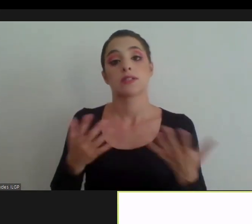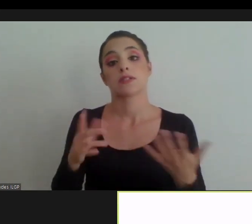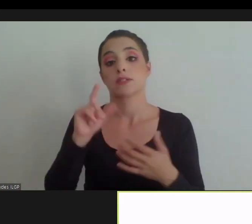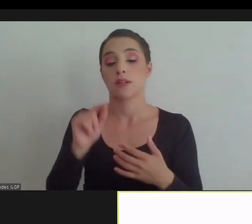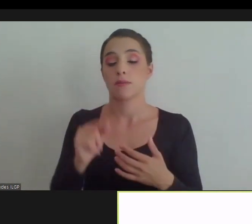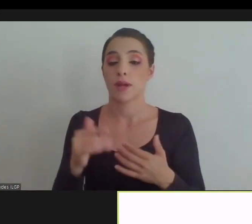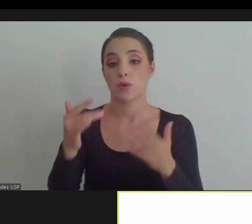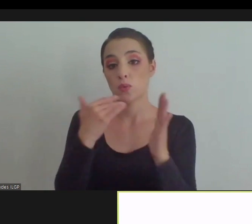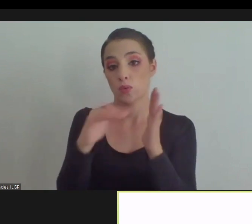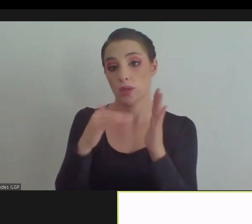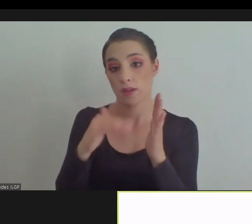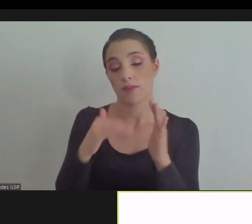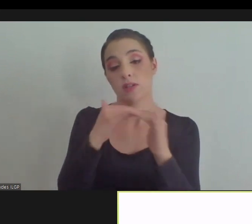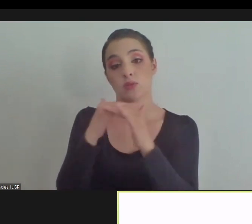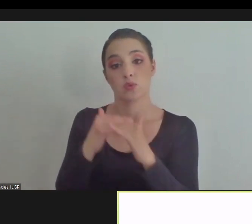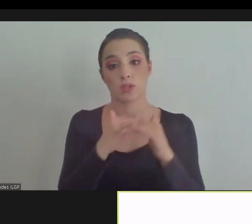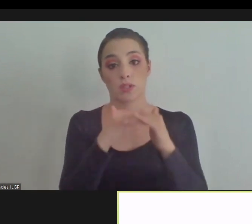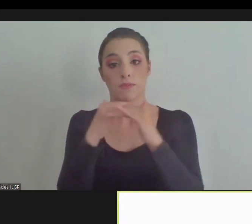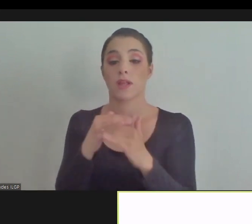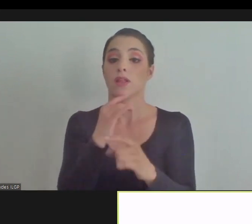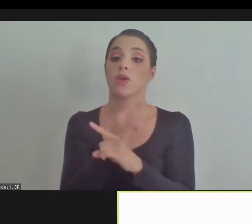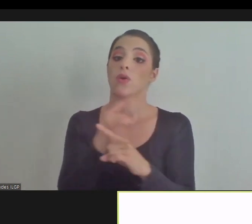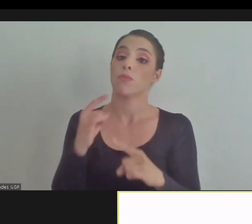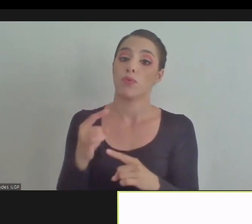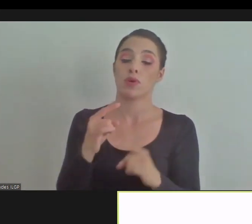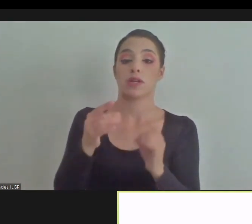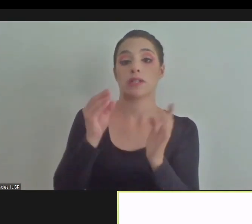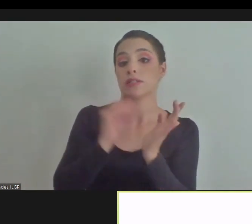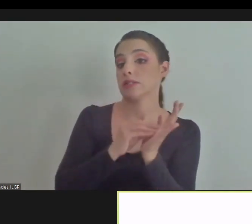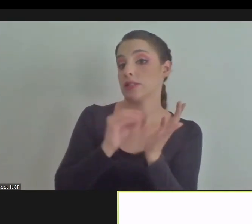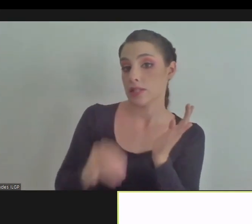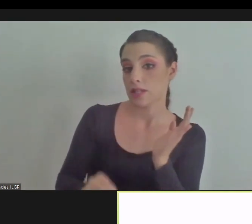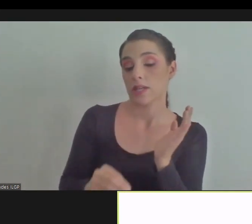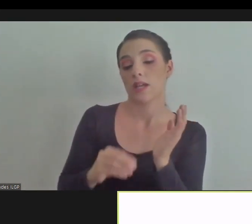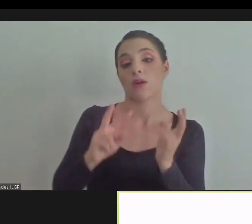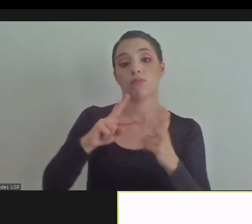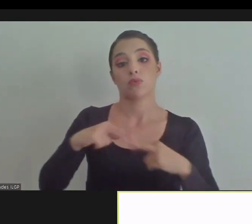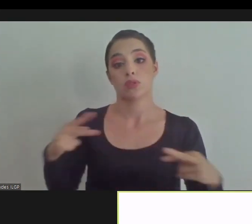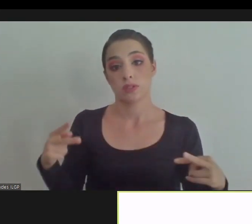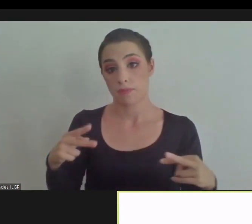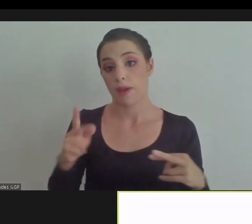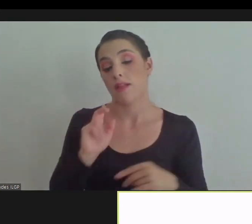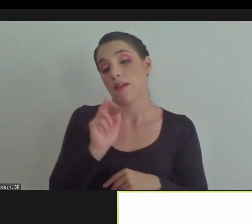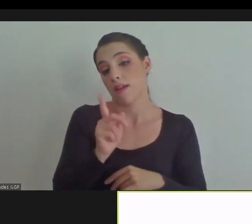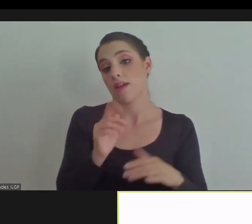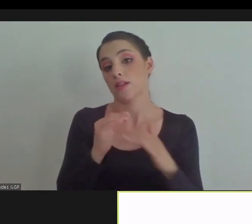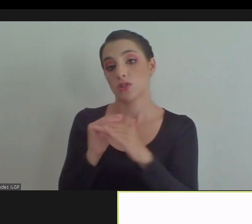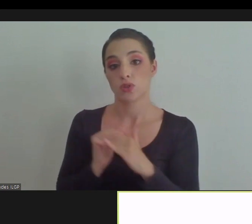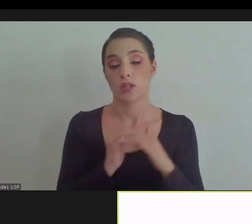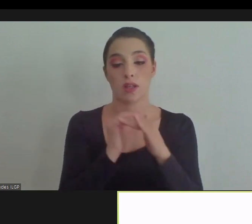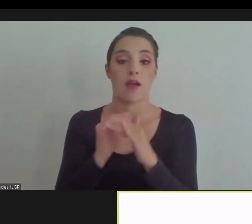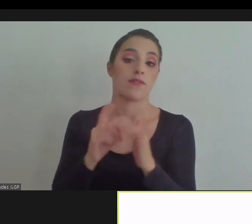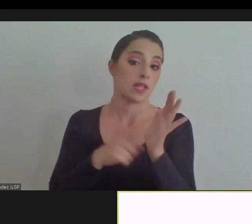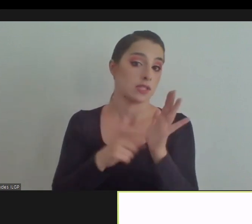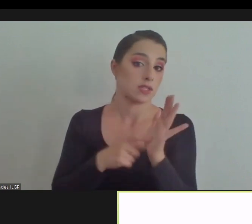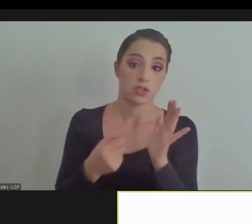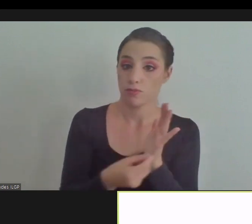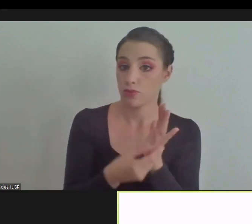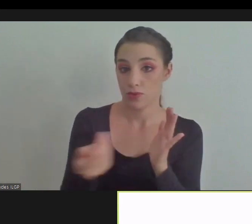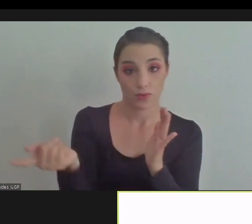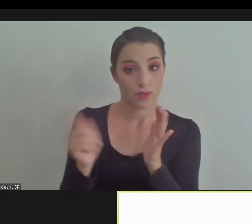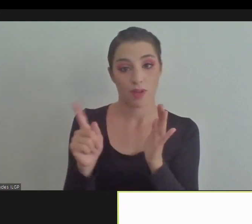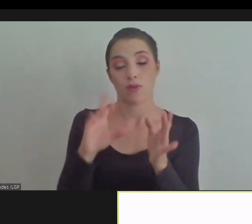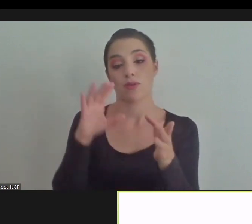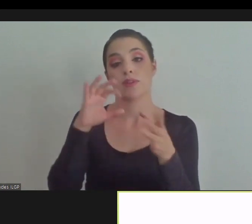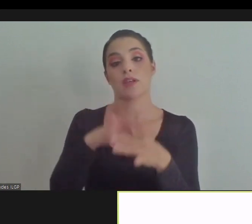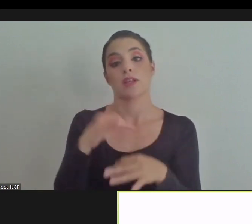de sustentabilidade, porque a Secretaria Municipal Virtual é basicamente sustentável, não exige muito da